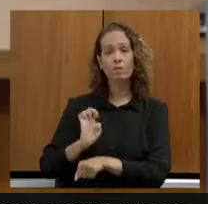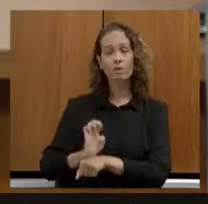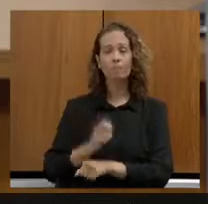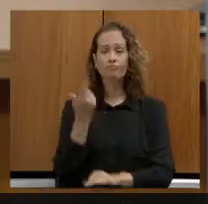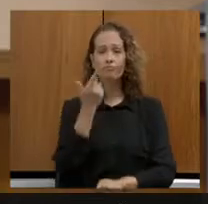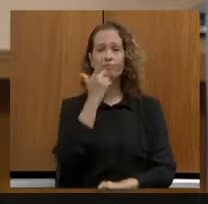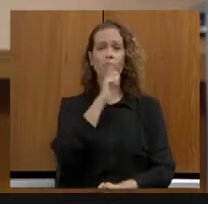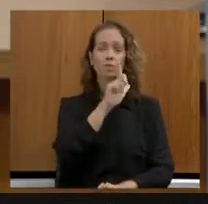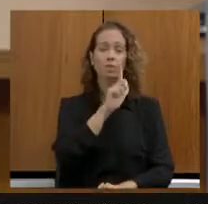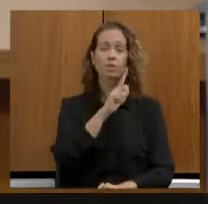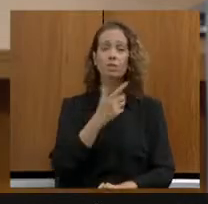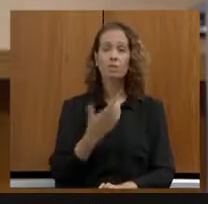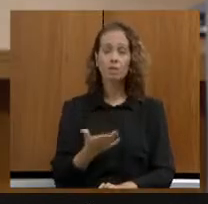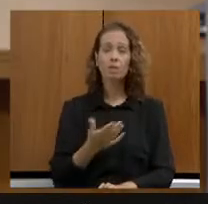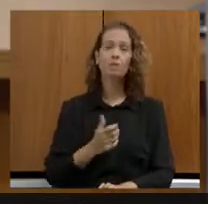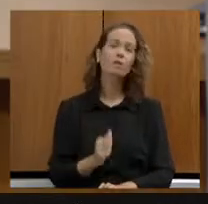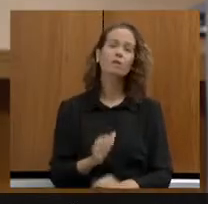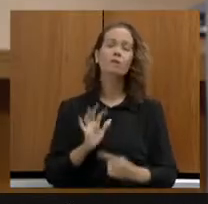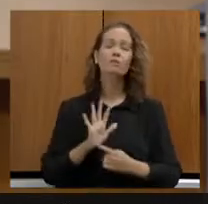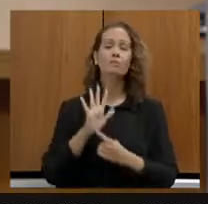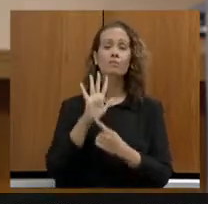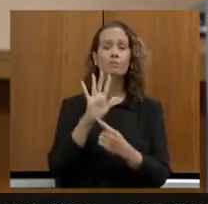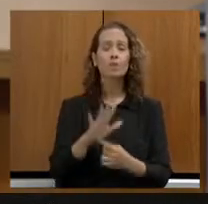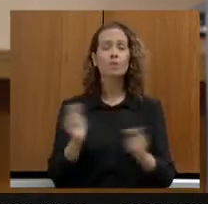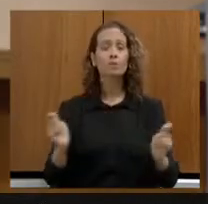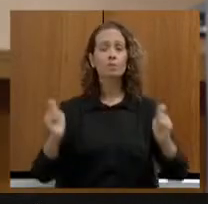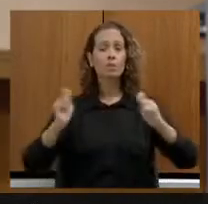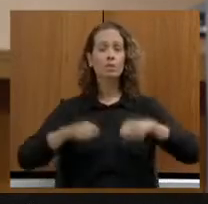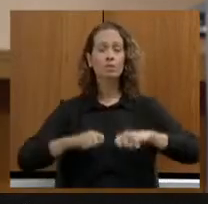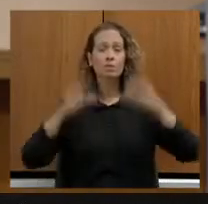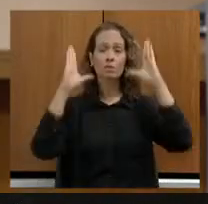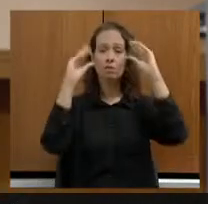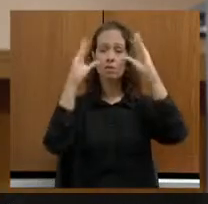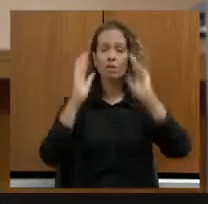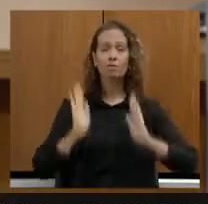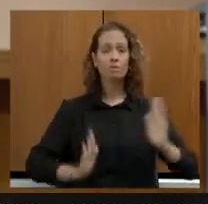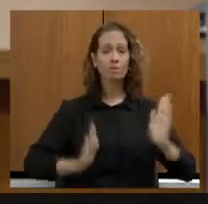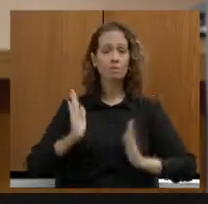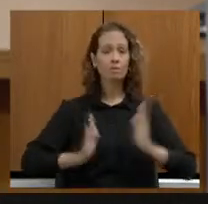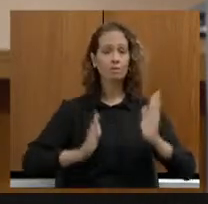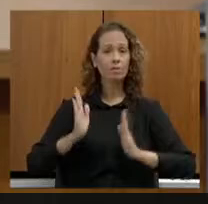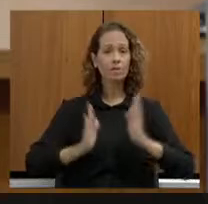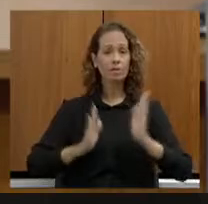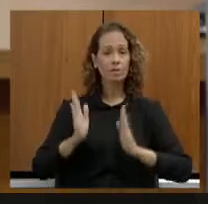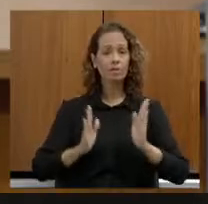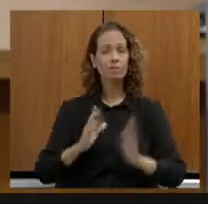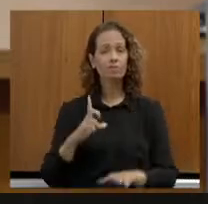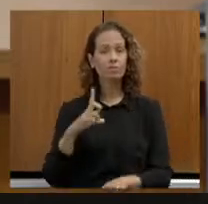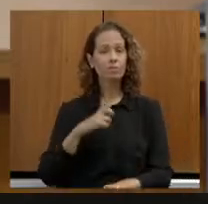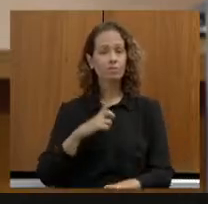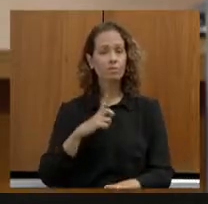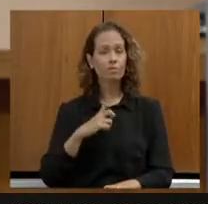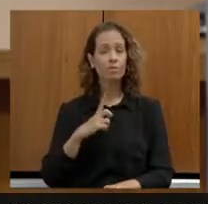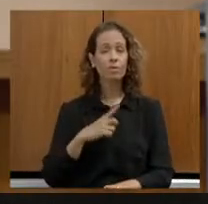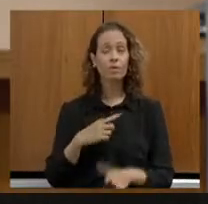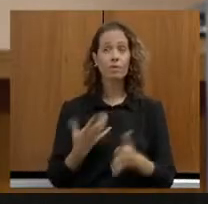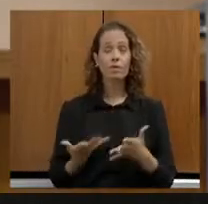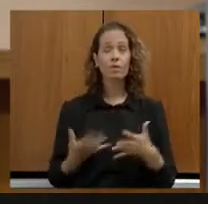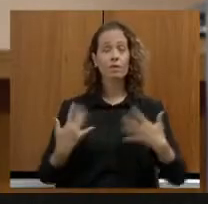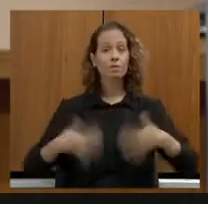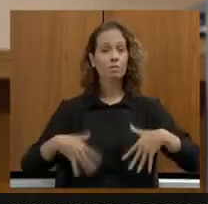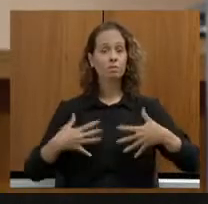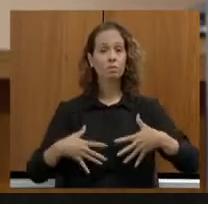conseguir dar conta né dá essa trazer o possível de tranquilidade nesse período que nos causa tanta realmente tanta apreensão